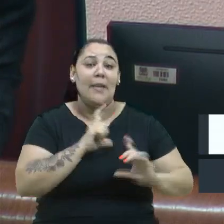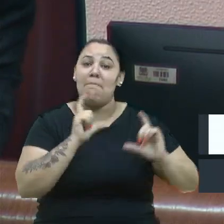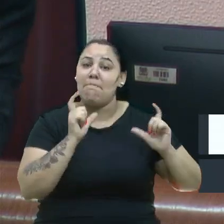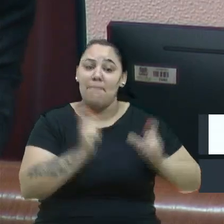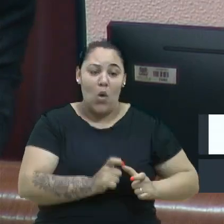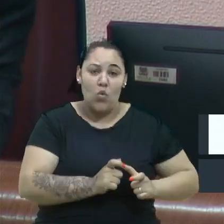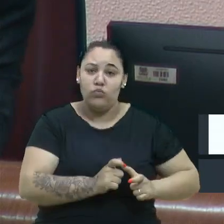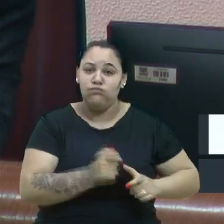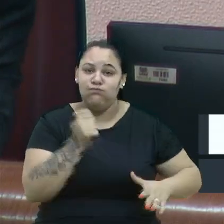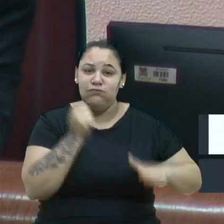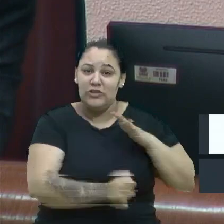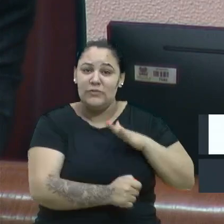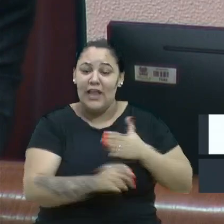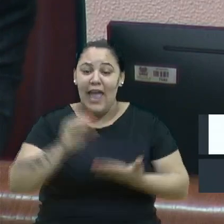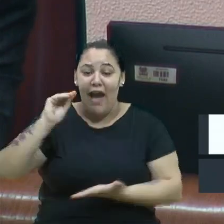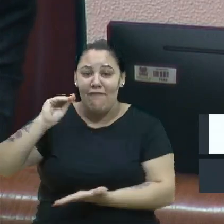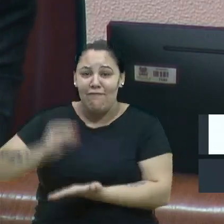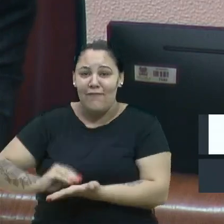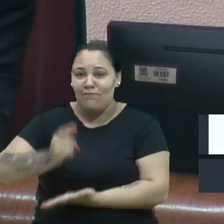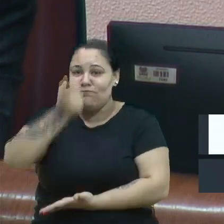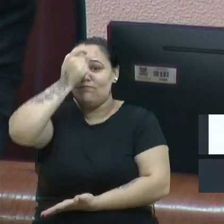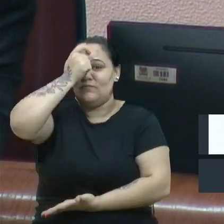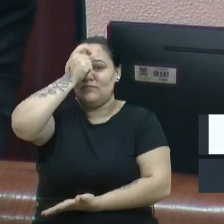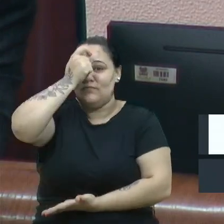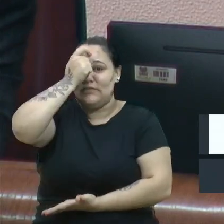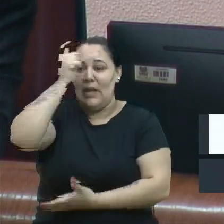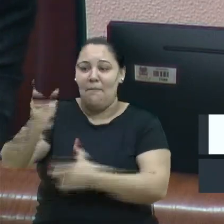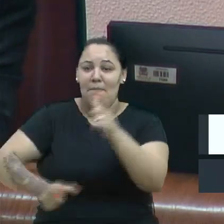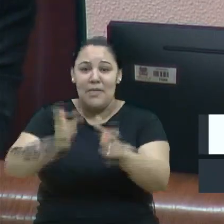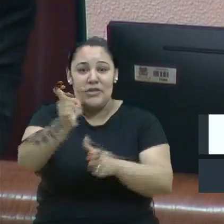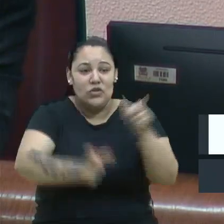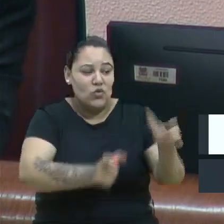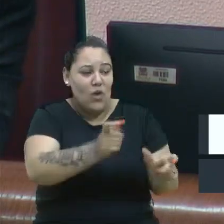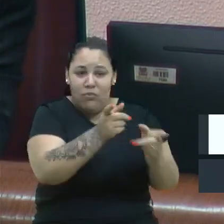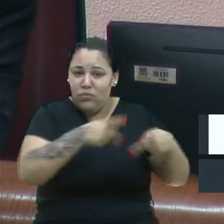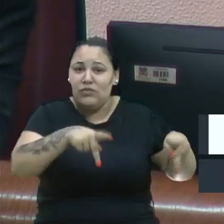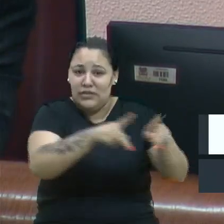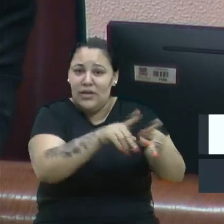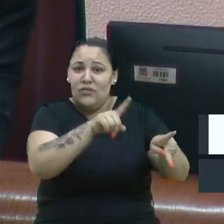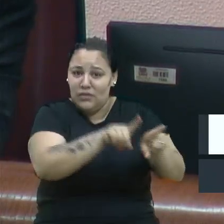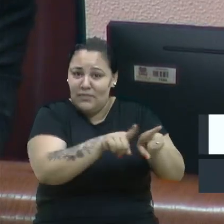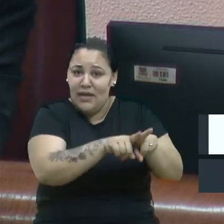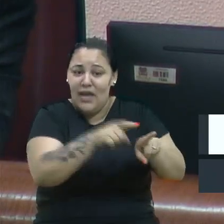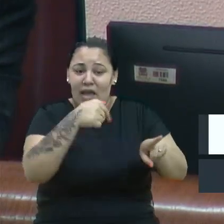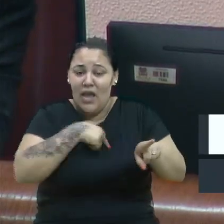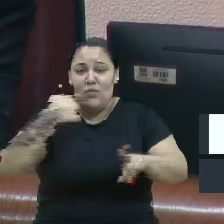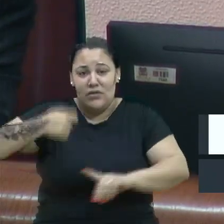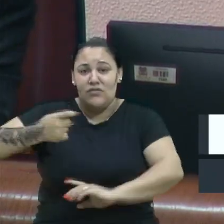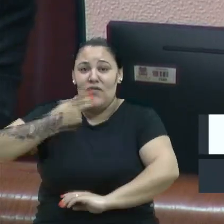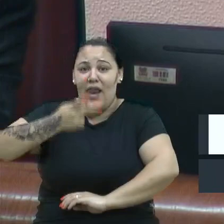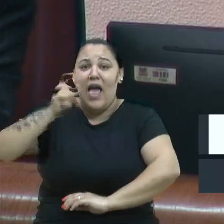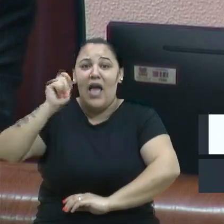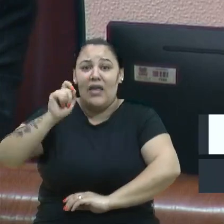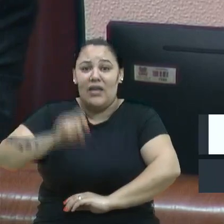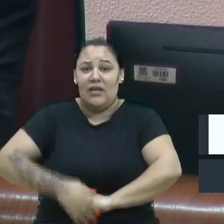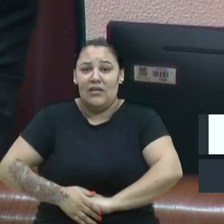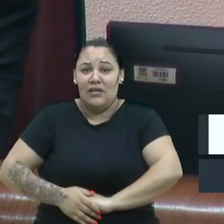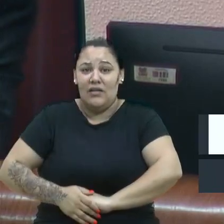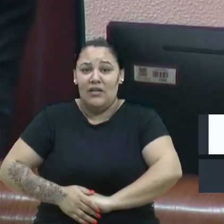a falta de consciência da população. Eu tenho aqui que dizer que a Codeca,